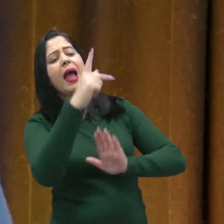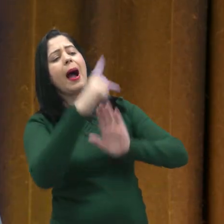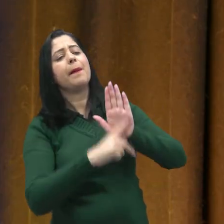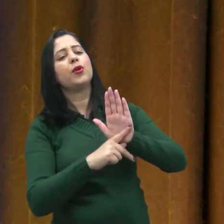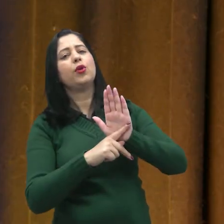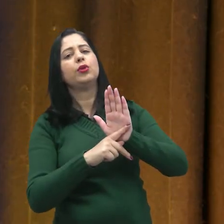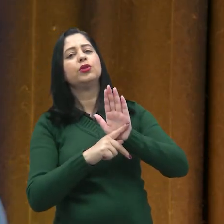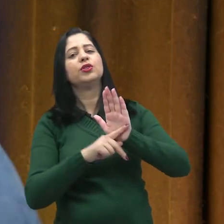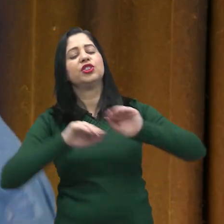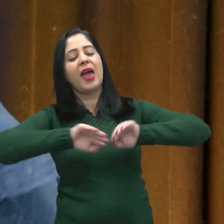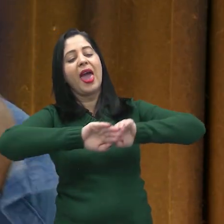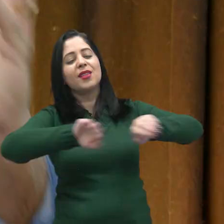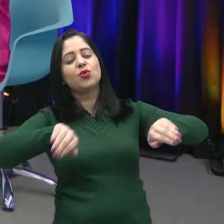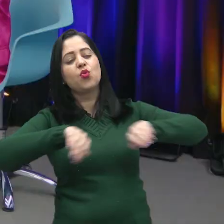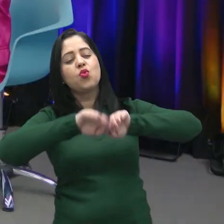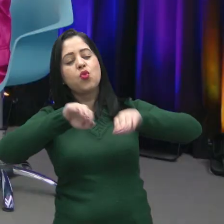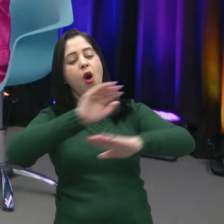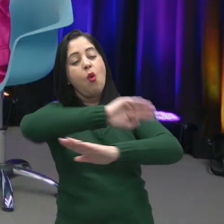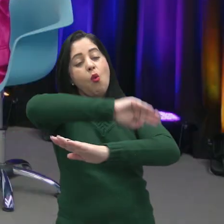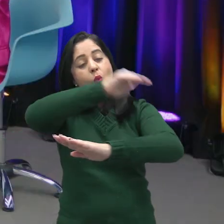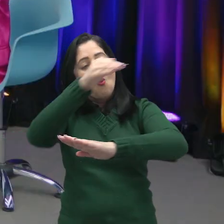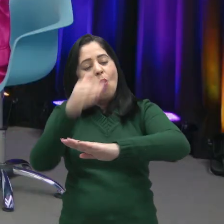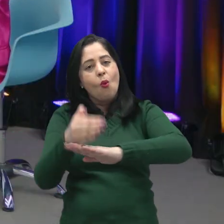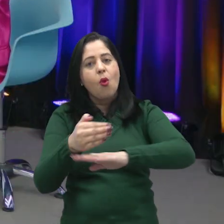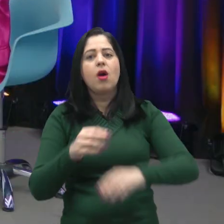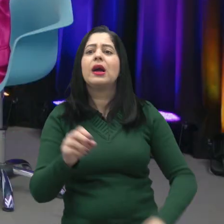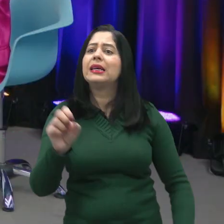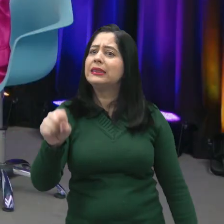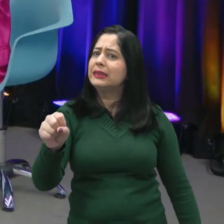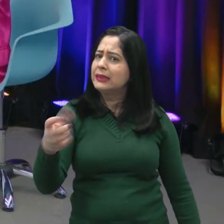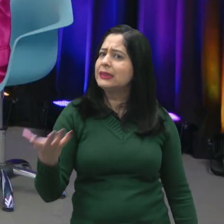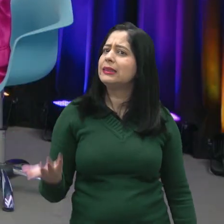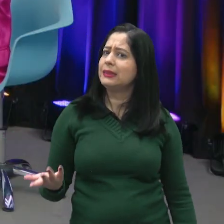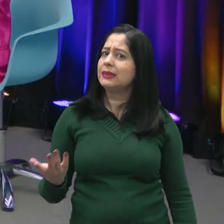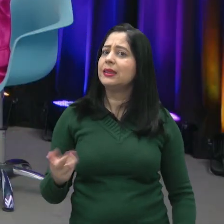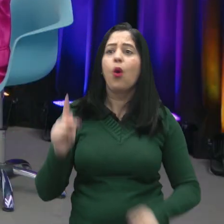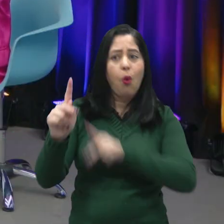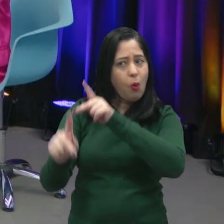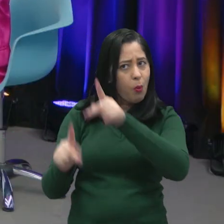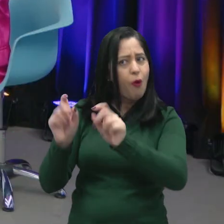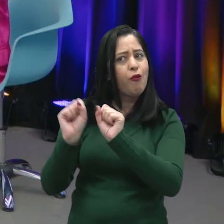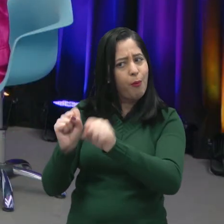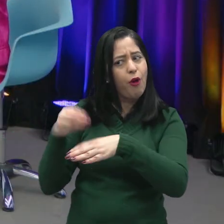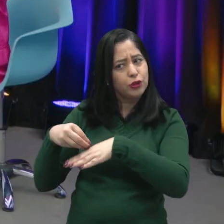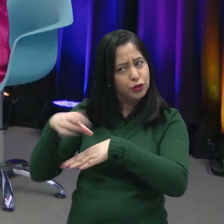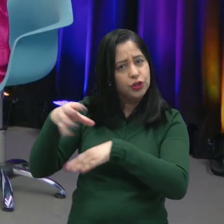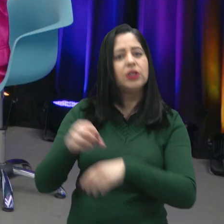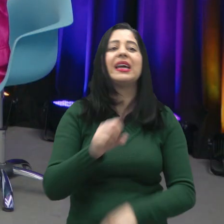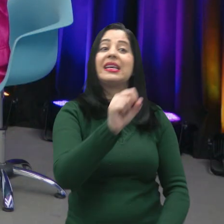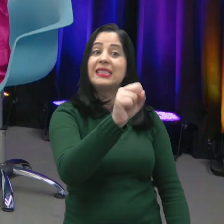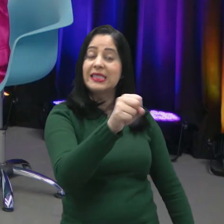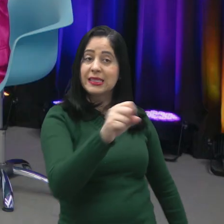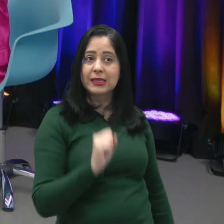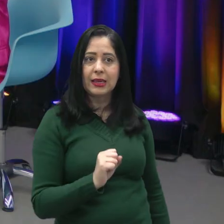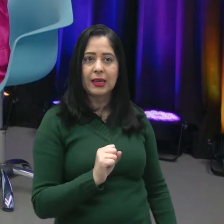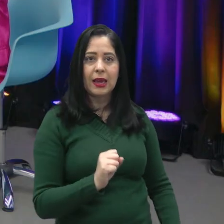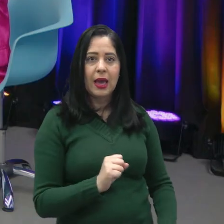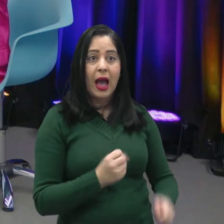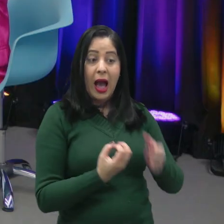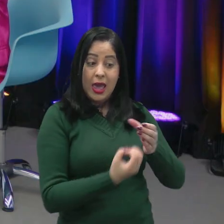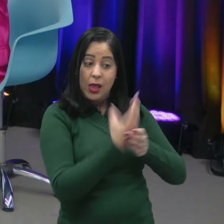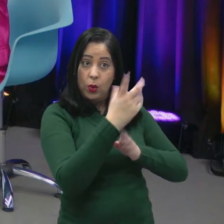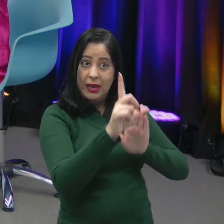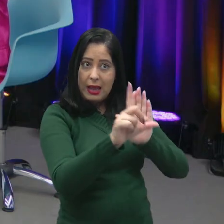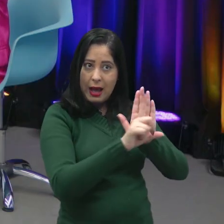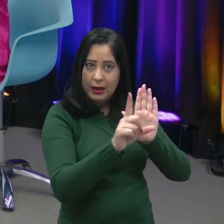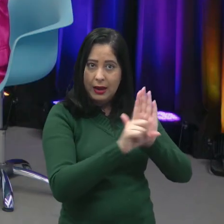das quadras? Isso, porque nada melhor do que quem está vivendo aquilo, né? Aquela realidade, né? Ele consegue contribuir. A gente coloca como lei, a gente busca